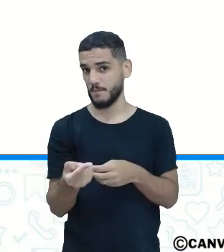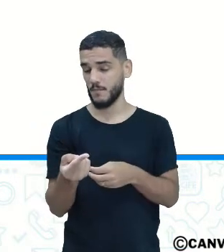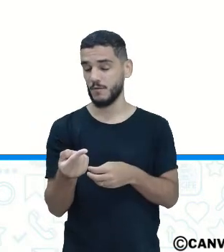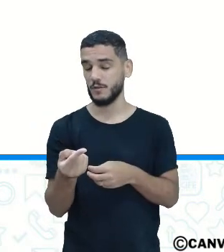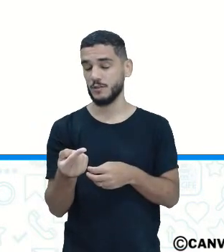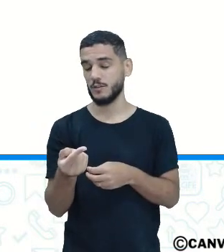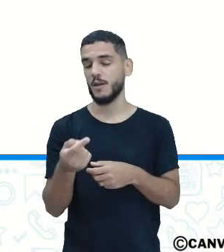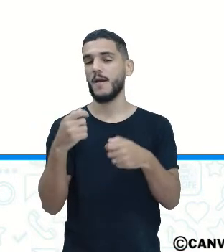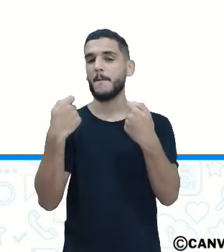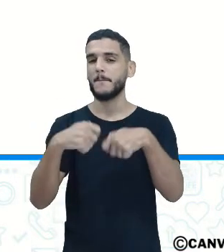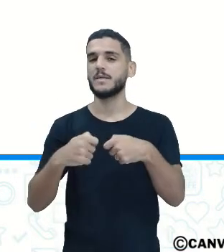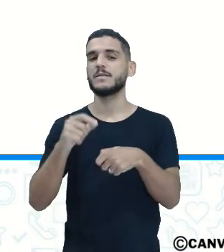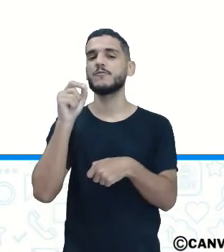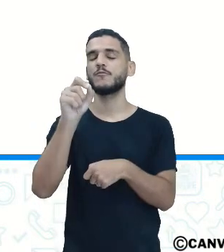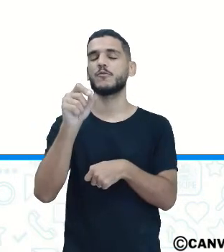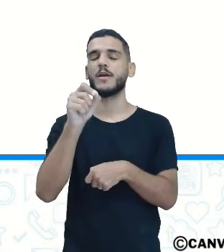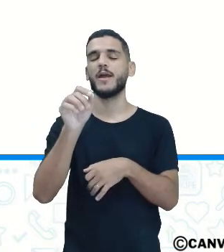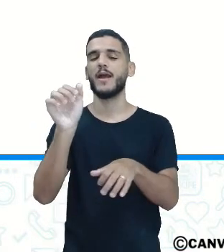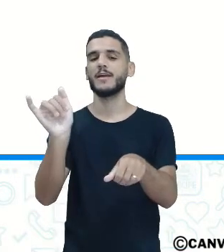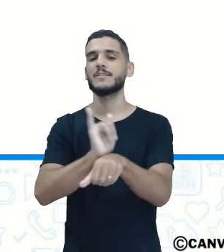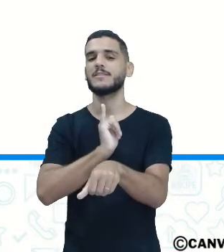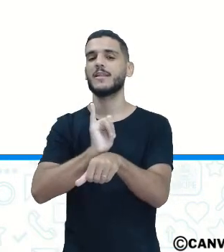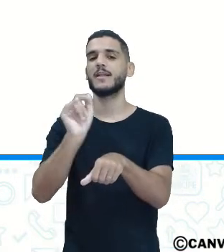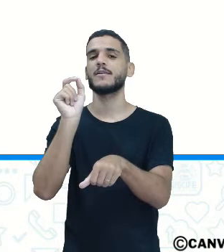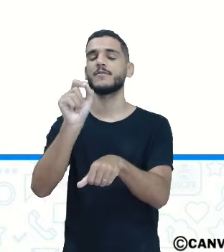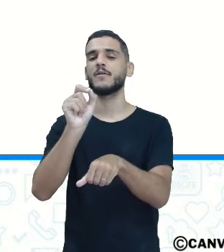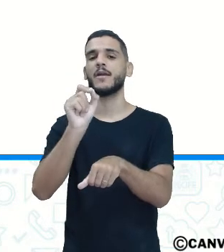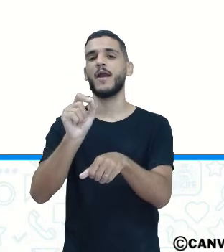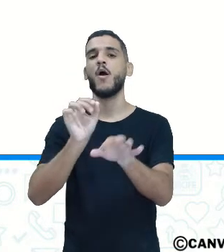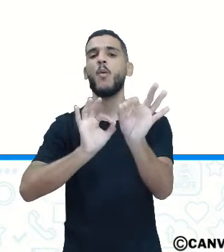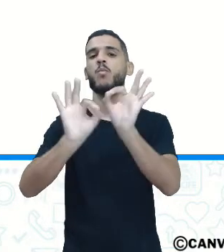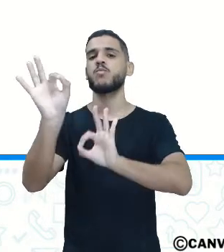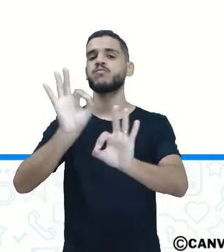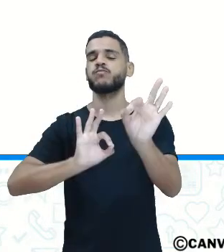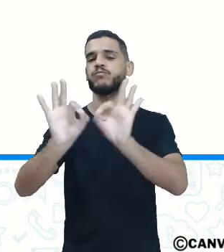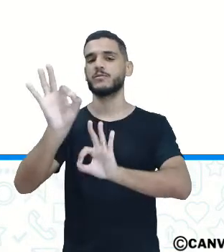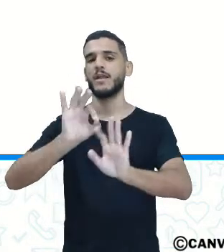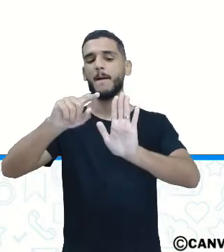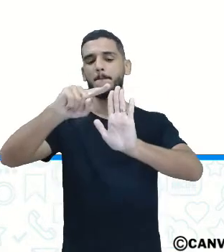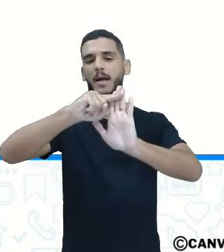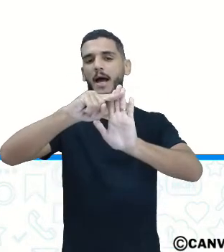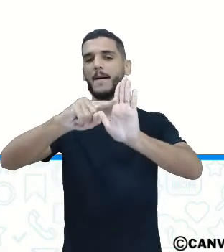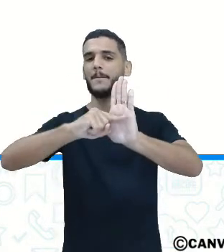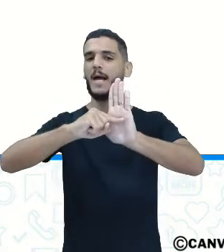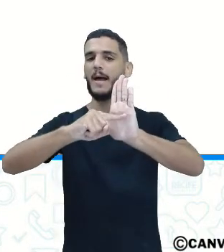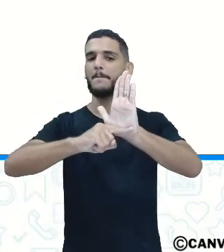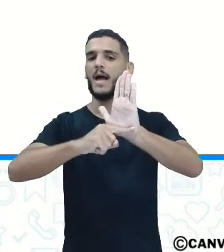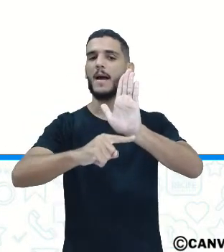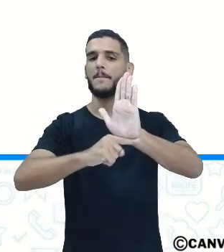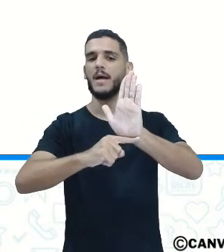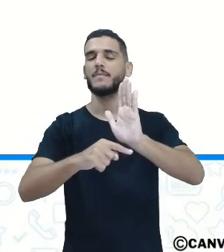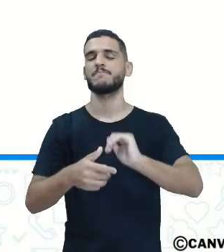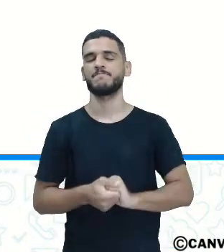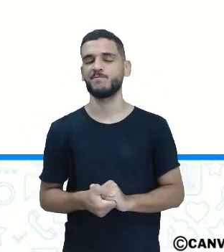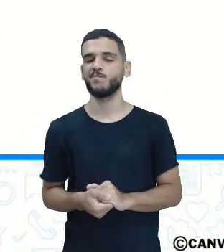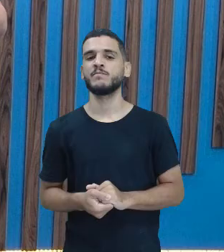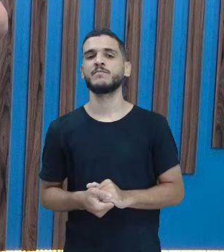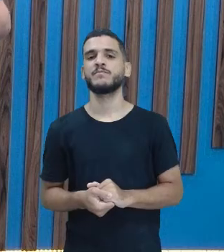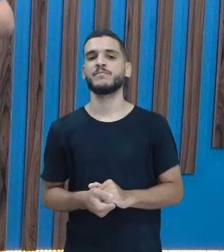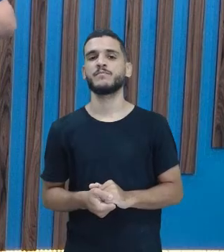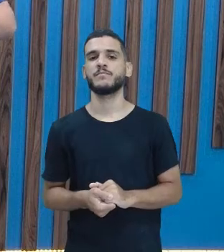a pesquisa, finalizamos a pesquisa, a gente precisa organizar aquilo que a gente tem. A gente,